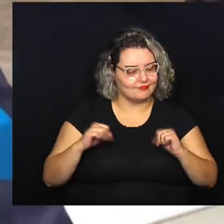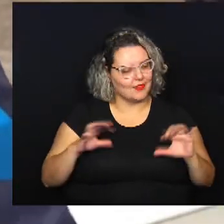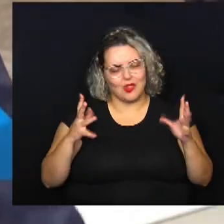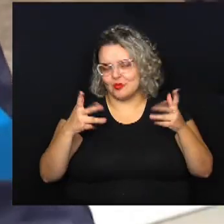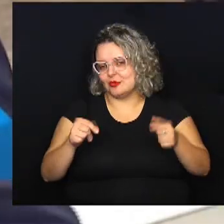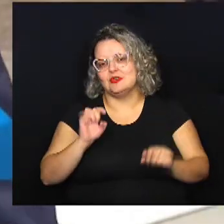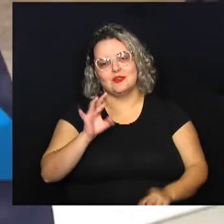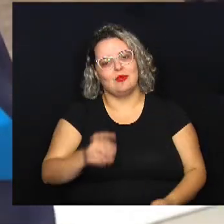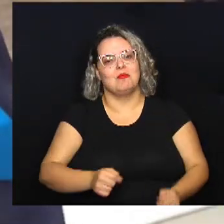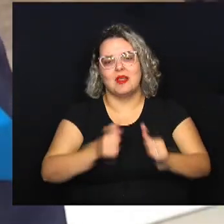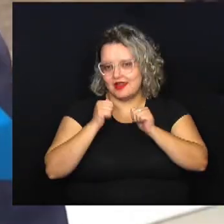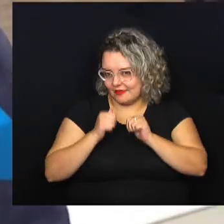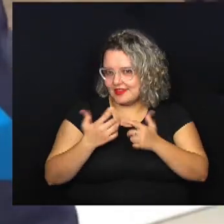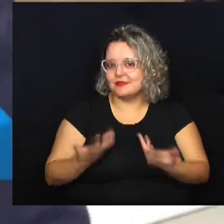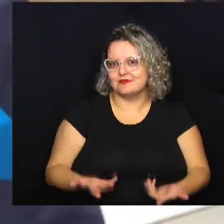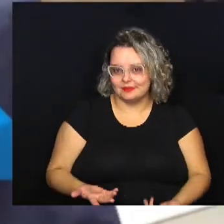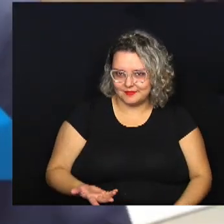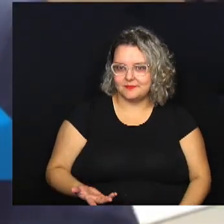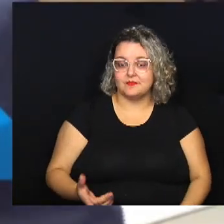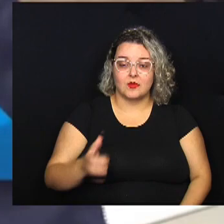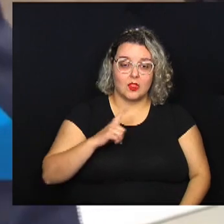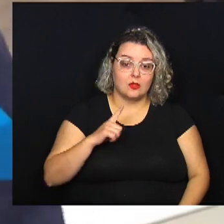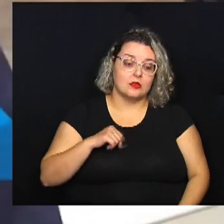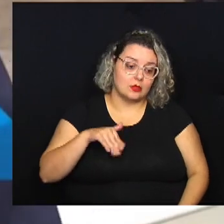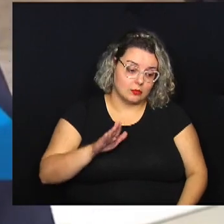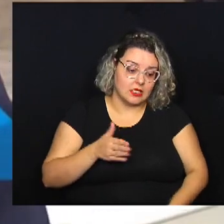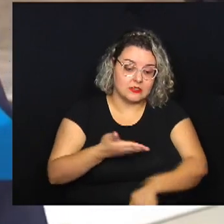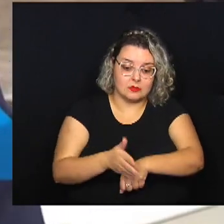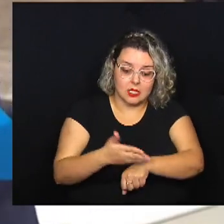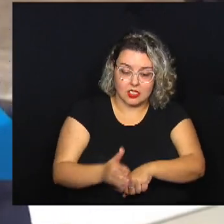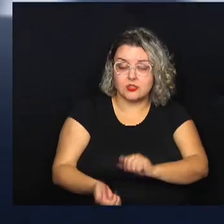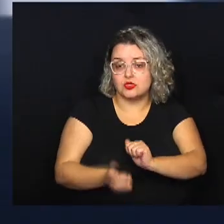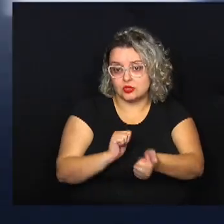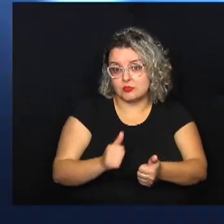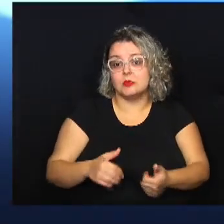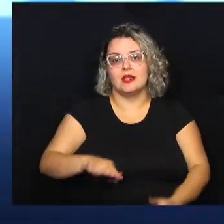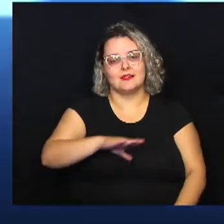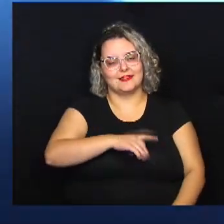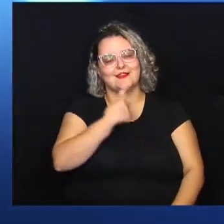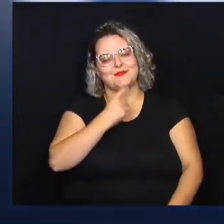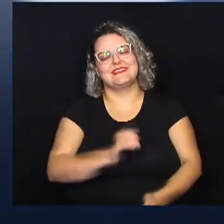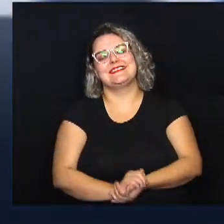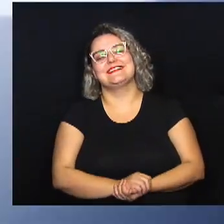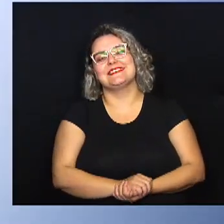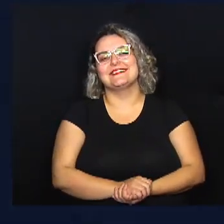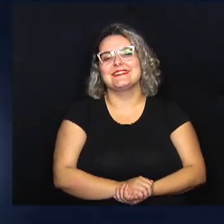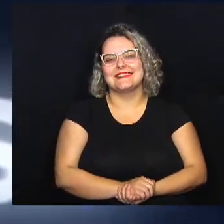traz benefícios. Então a gente trazendo mais uma prática esportiva para o município de Campinas.